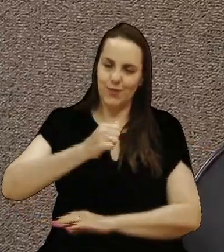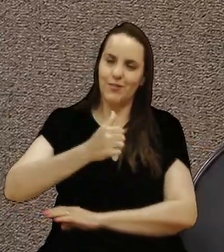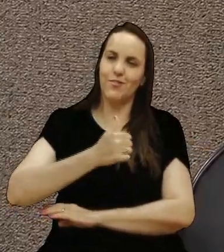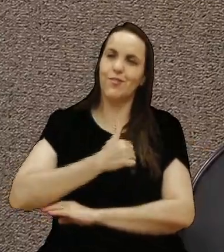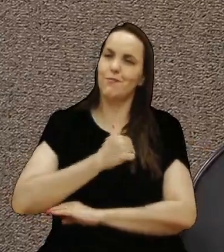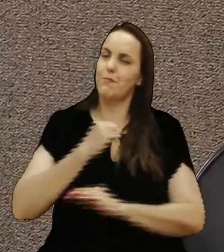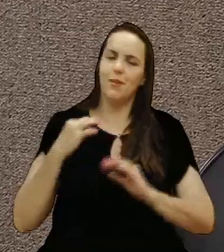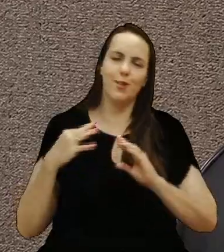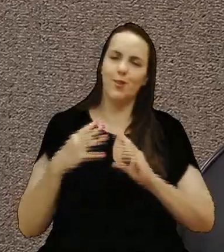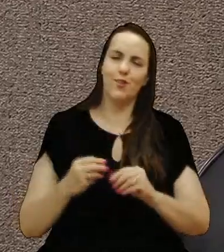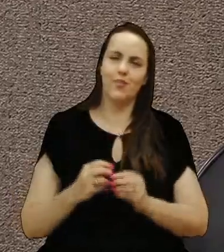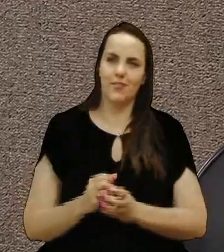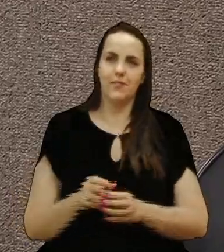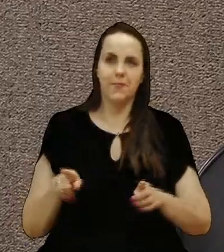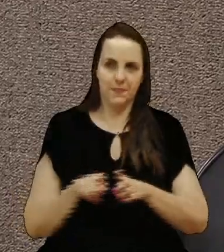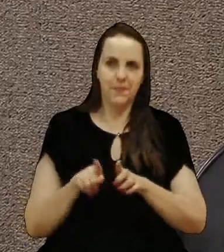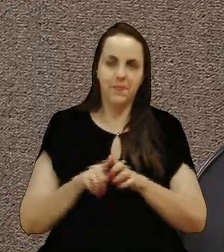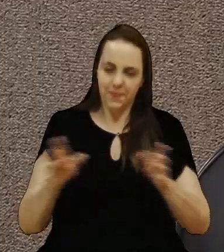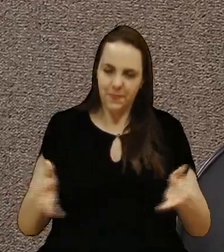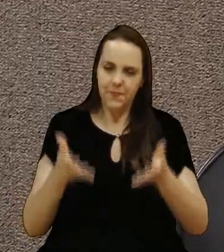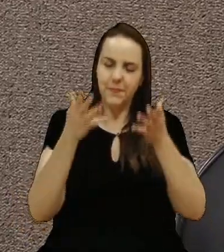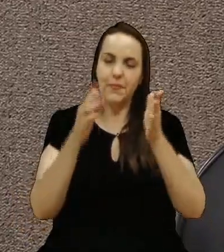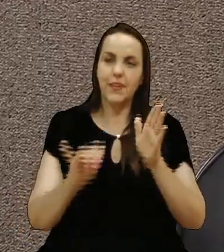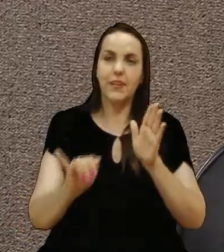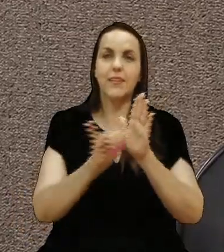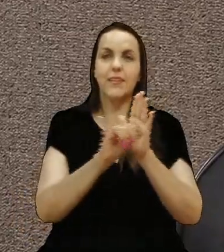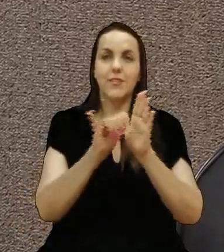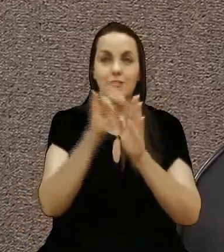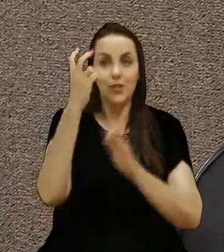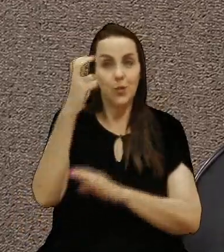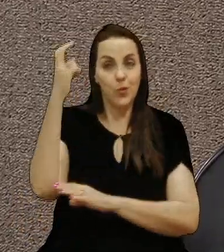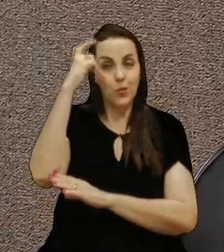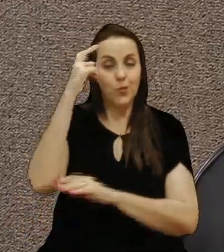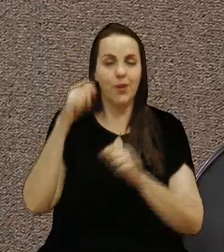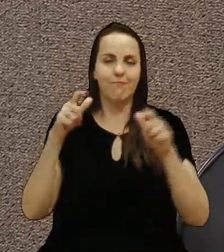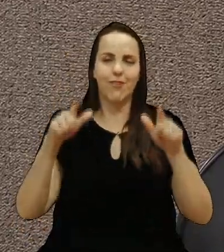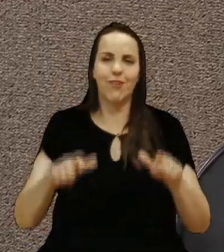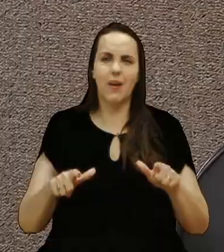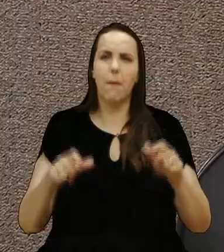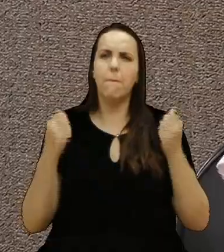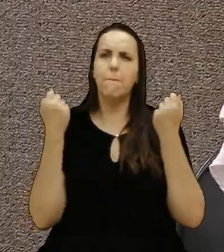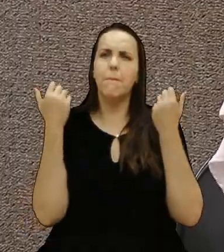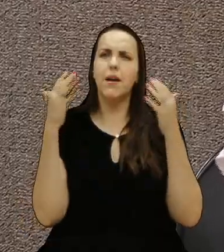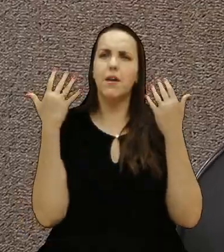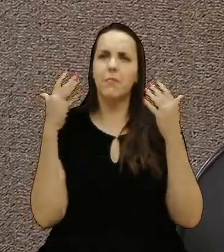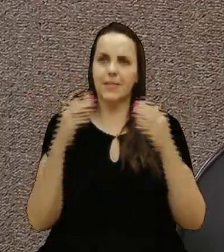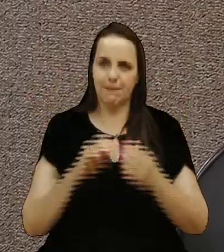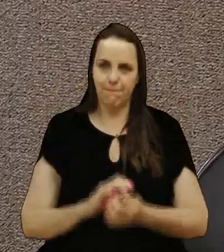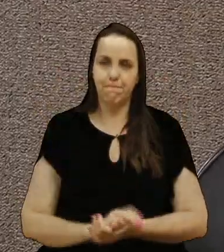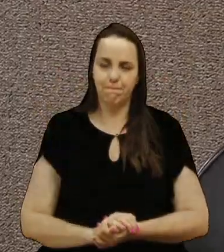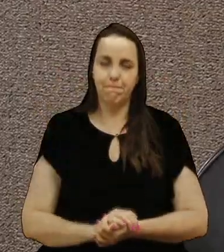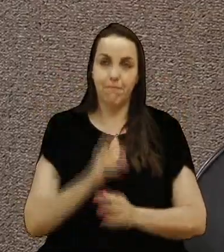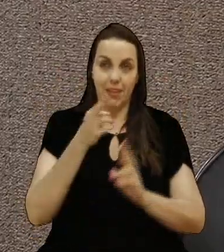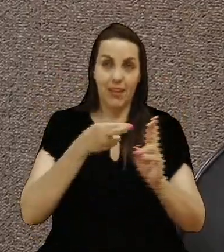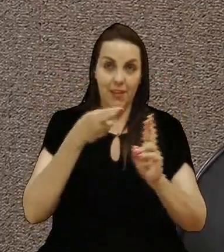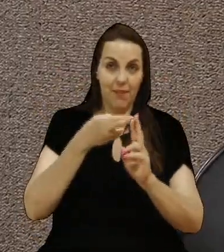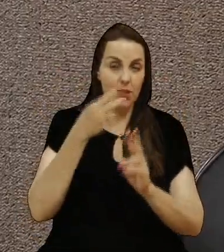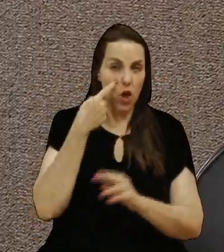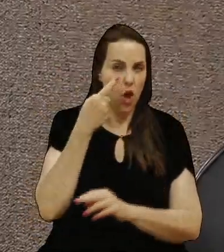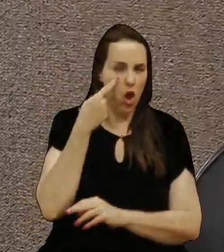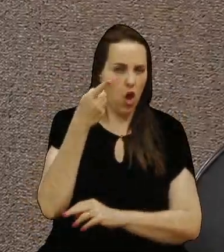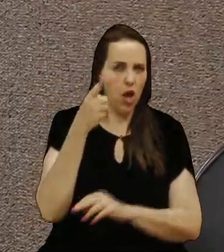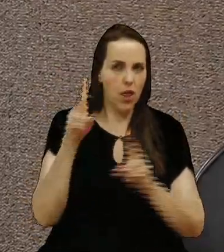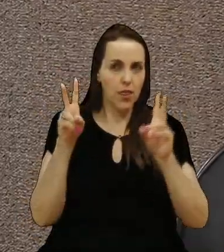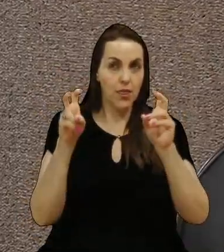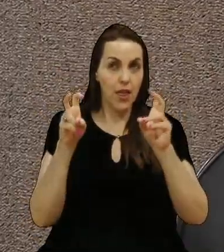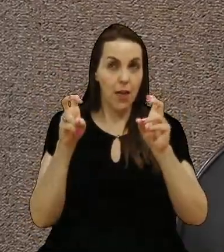todos eles e fomenta também a identidade cultural local. Parabéns! E só para a gente ter uma referência, olha os temas